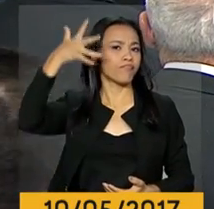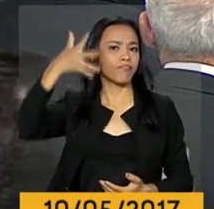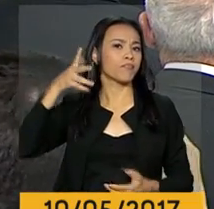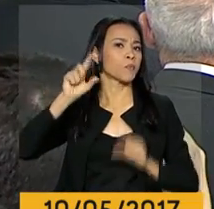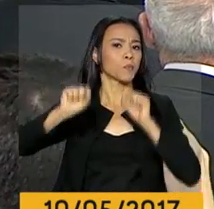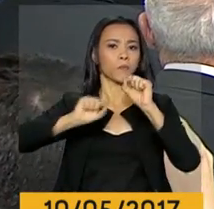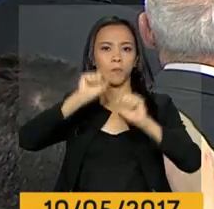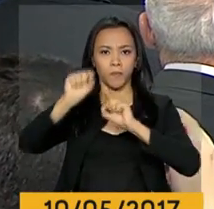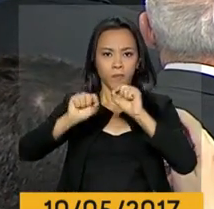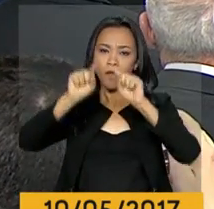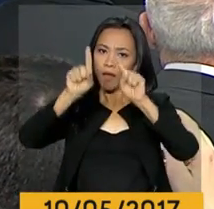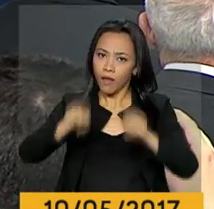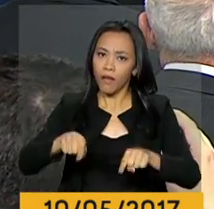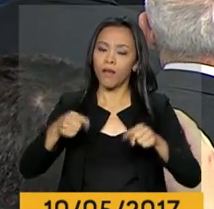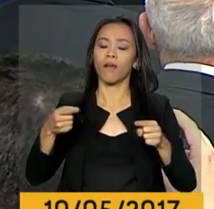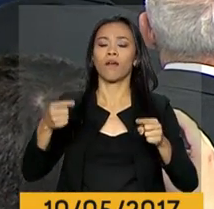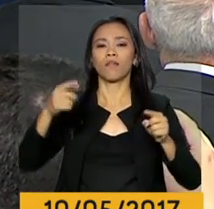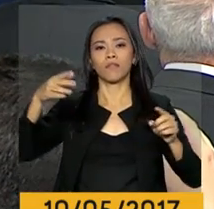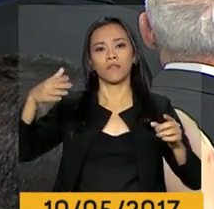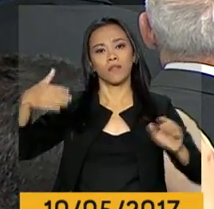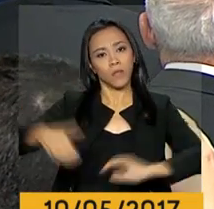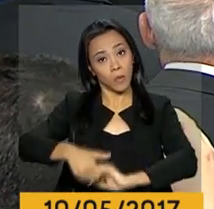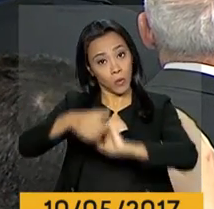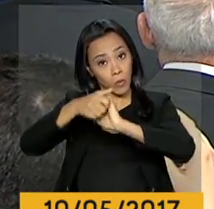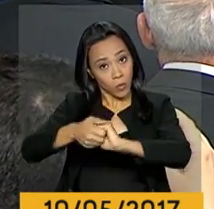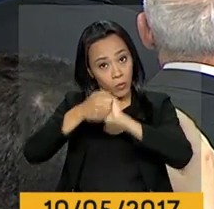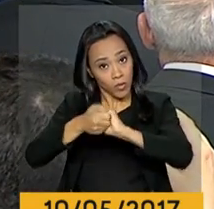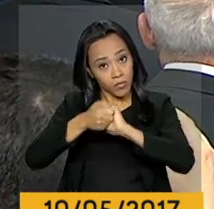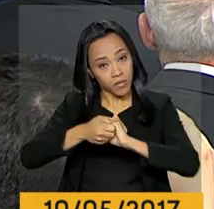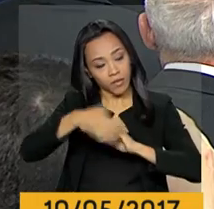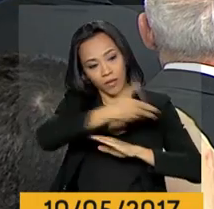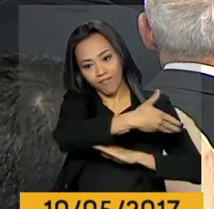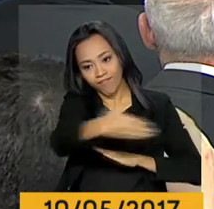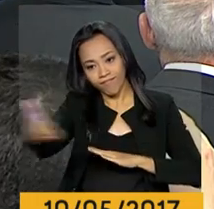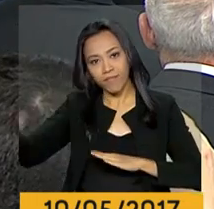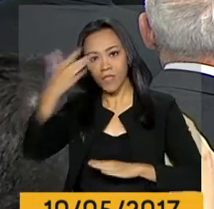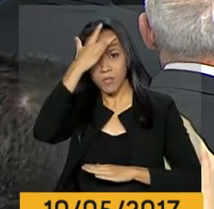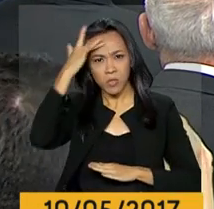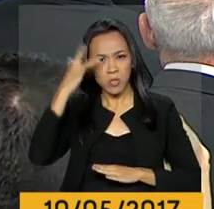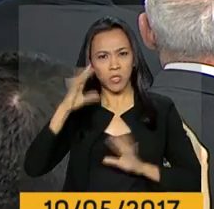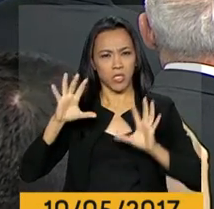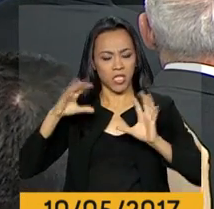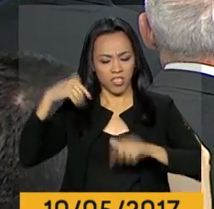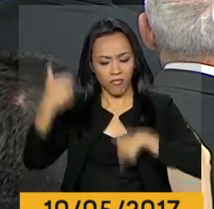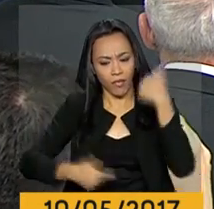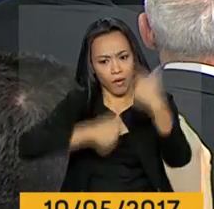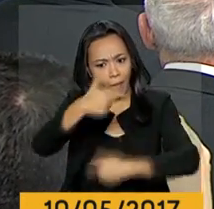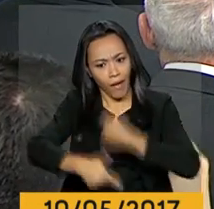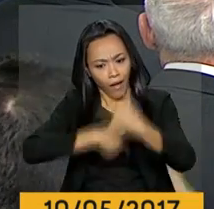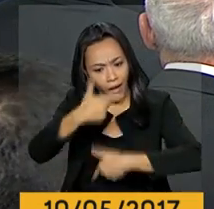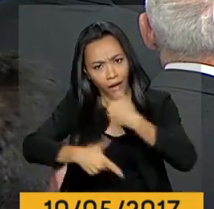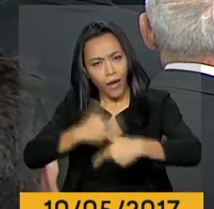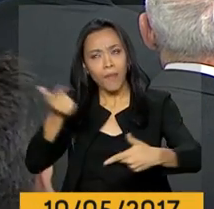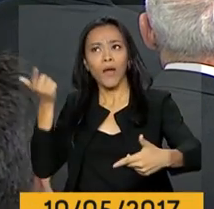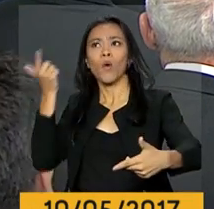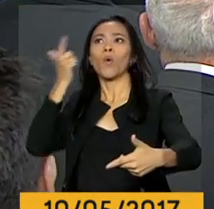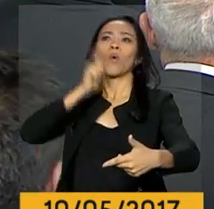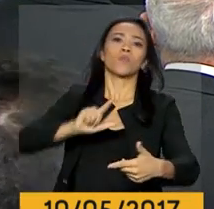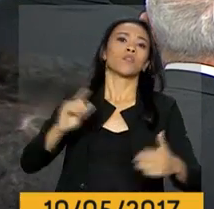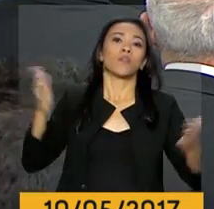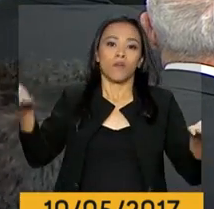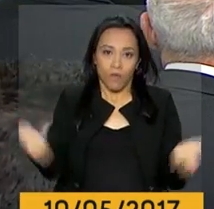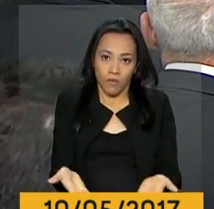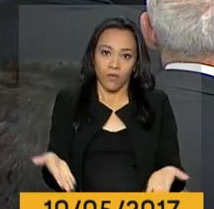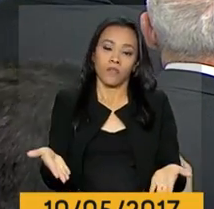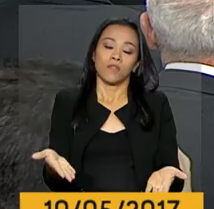para cumprimentar aqueles que se dedicaram intensamente a que chegássemos a este ato